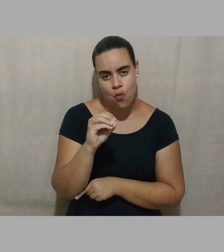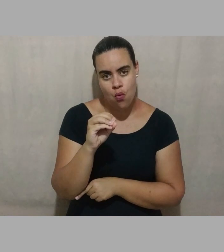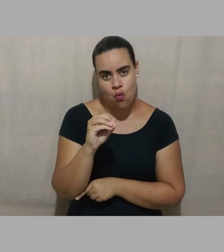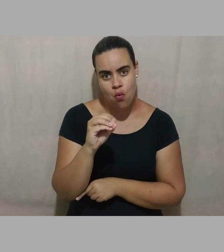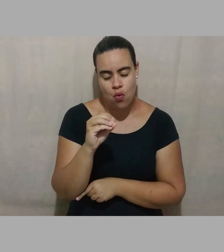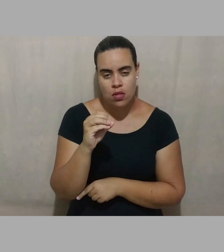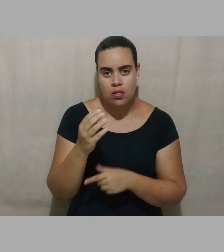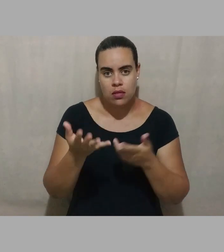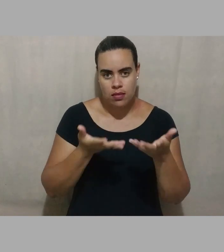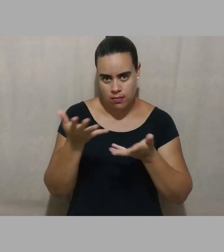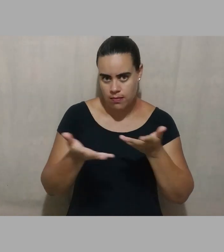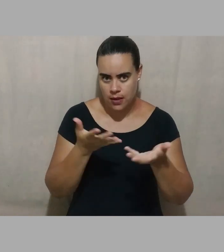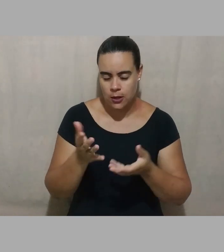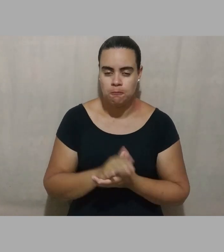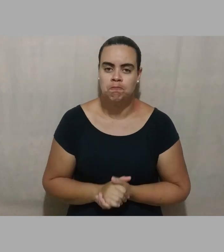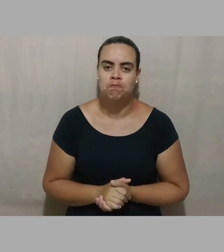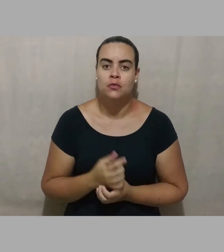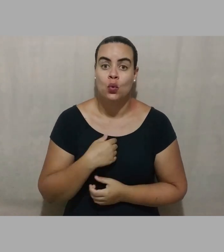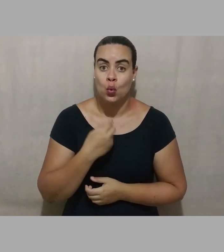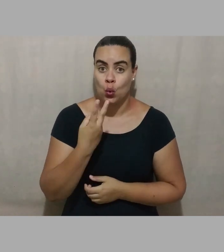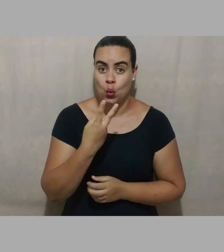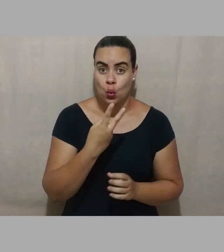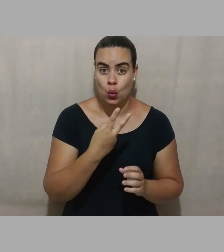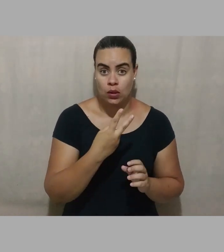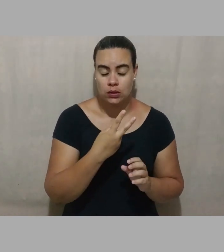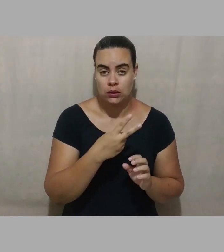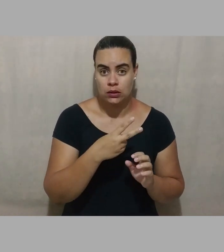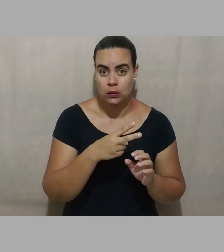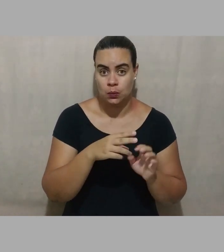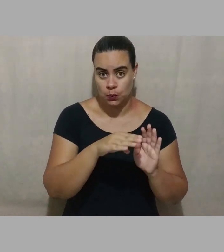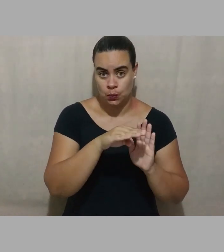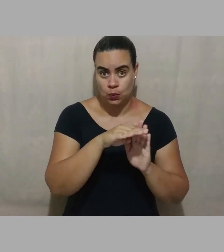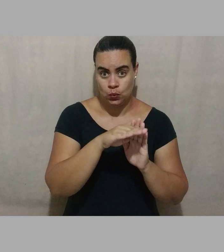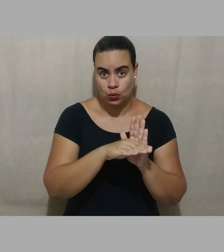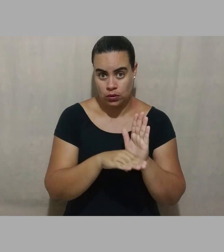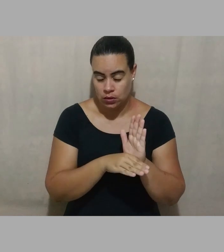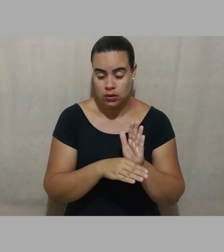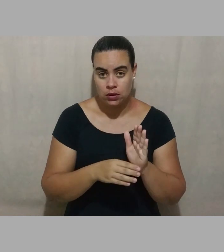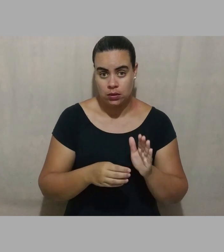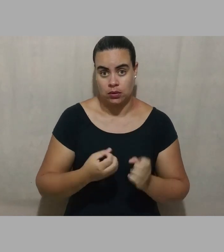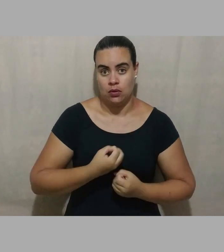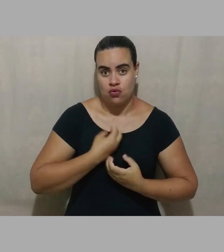Como eu faço parte de 2 plataformas criativas, que são lugares de trânsito